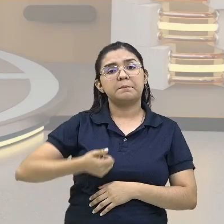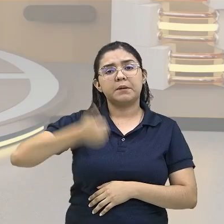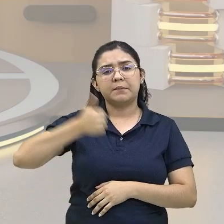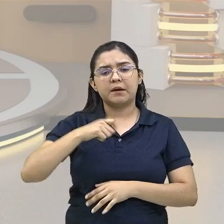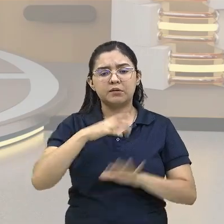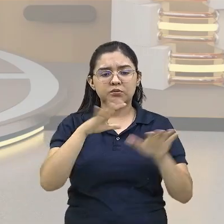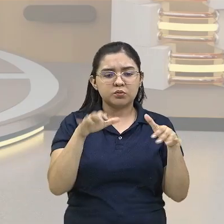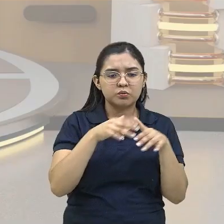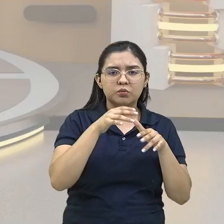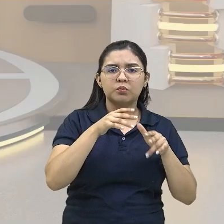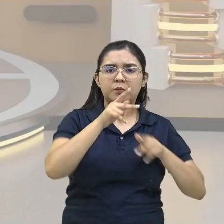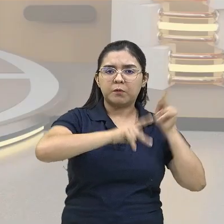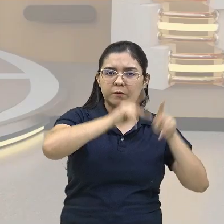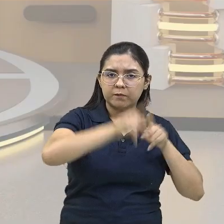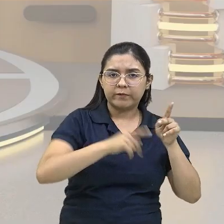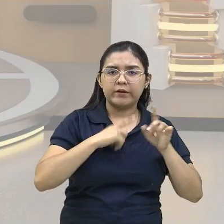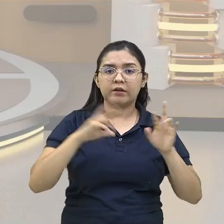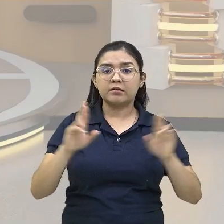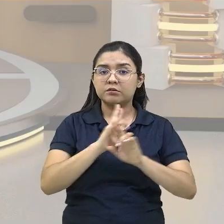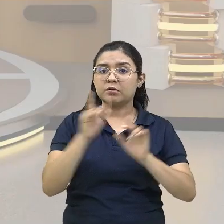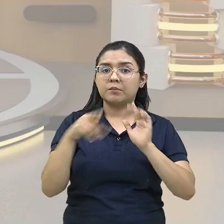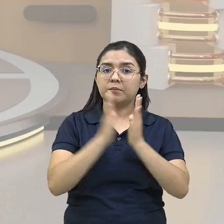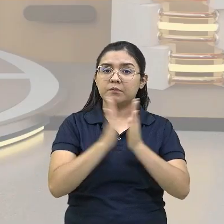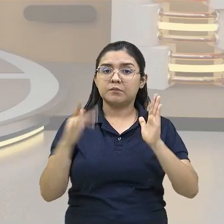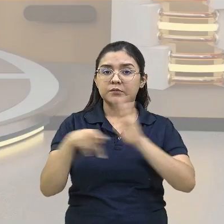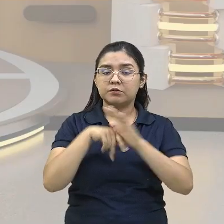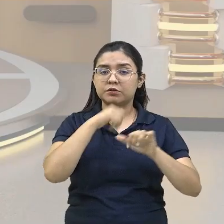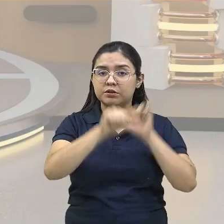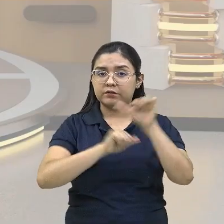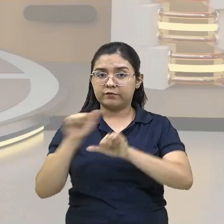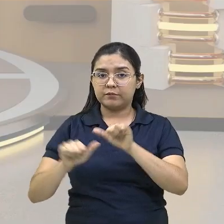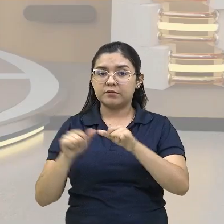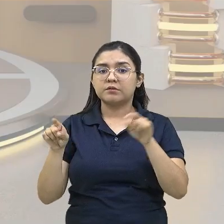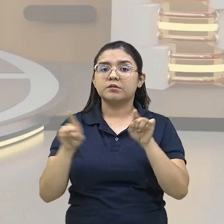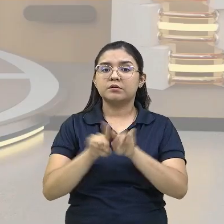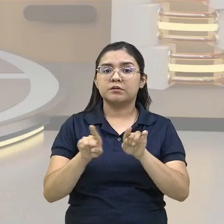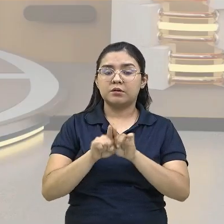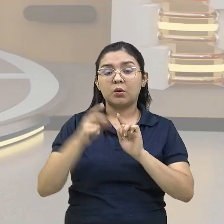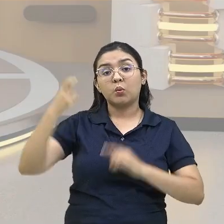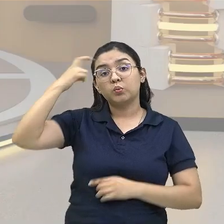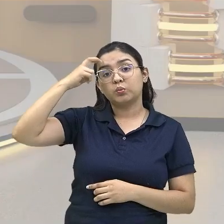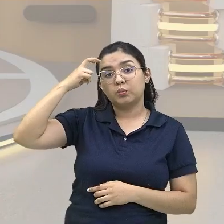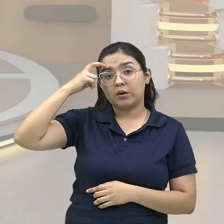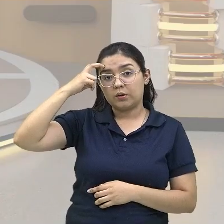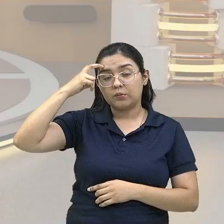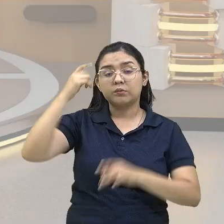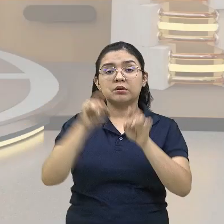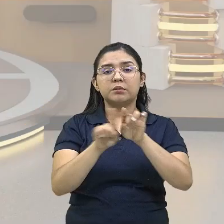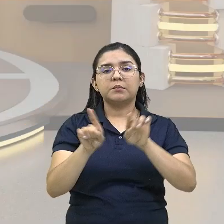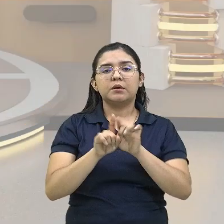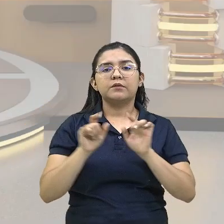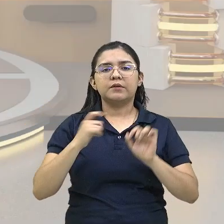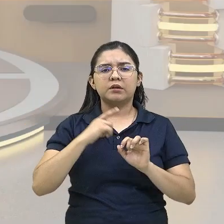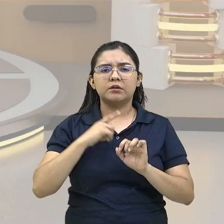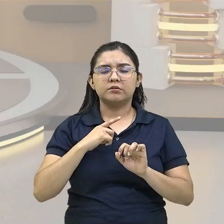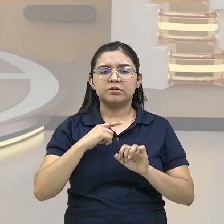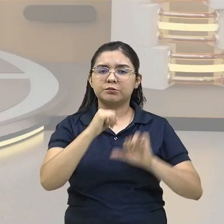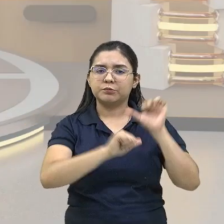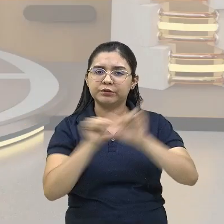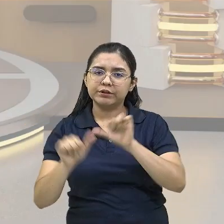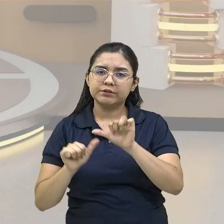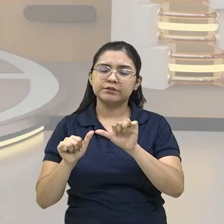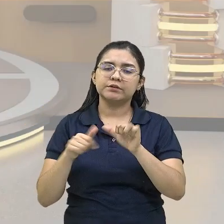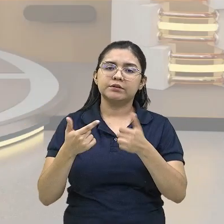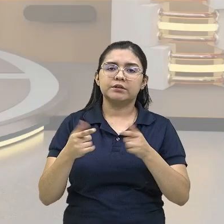povoados, associados diretamente a um processo de transformação cultural que vai envolver nas mudanças